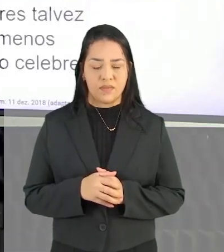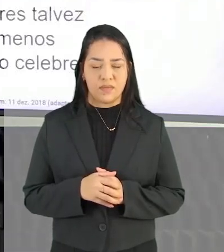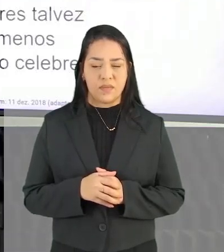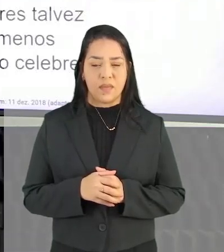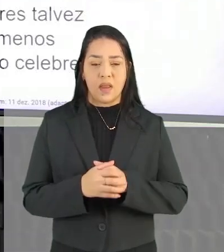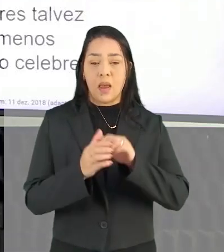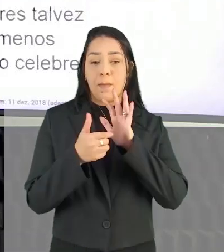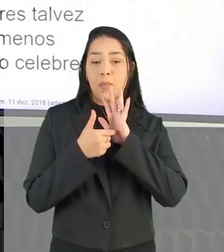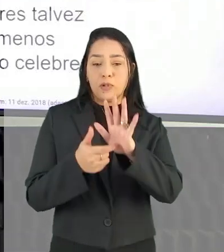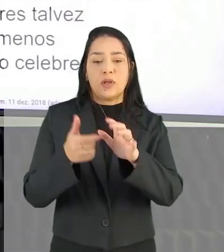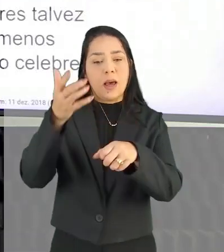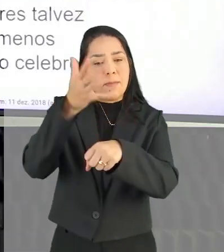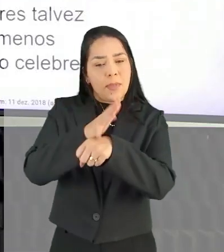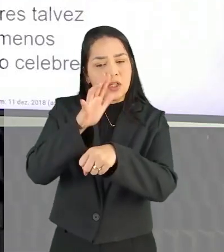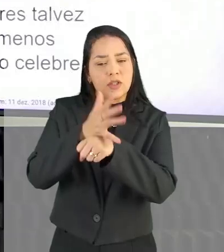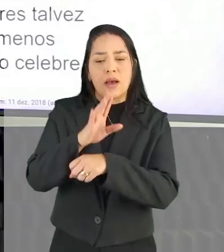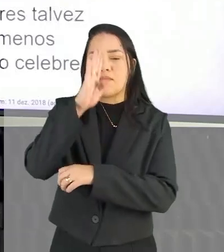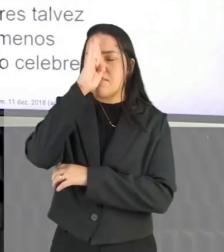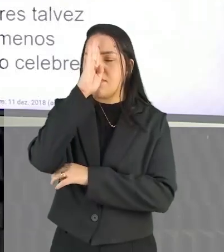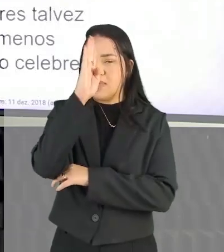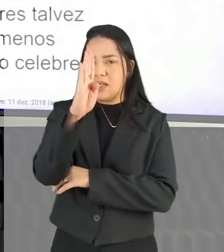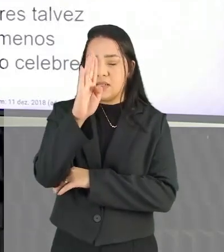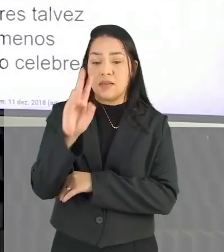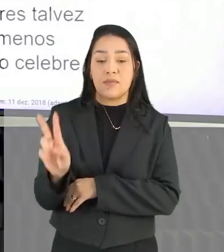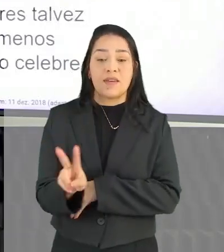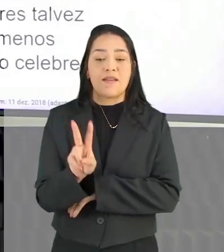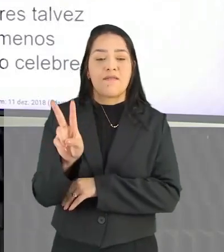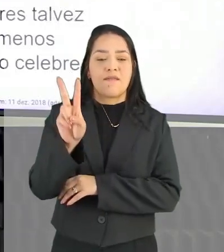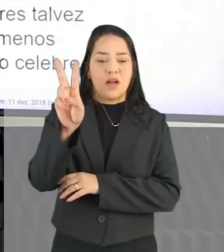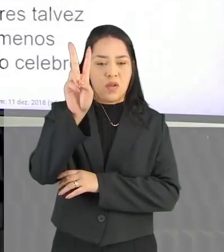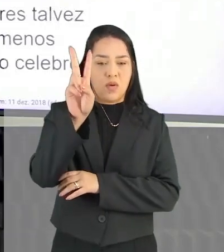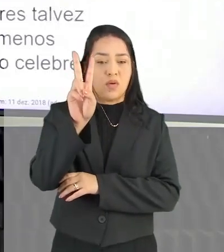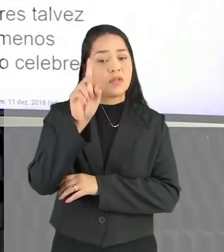solidariedade, compaixão e respeito por si e pelo